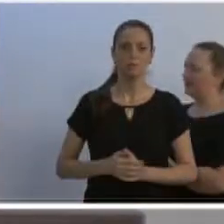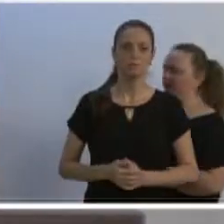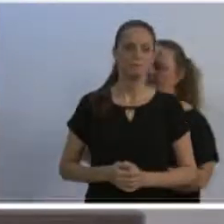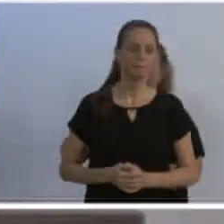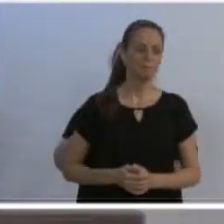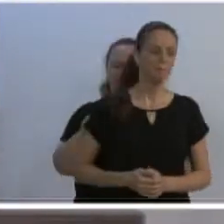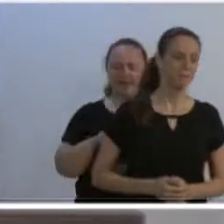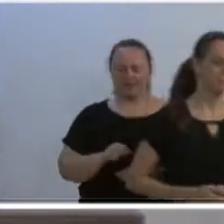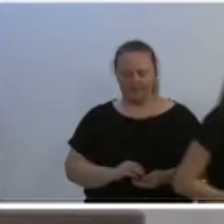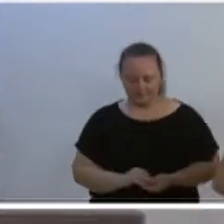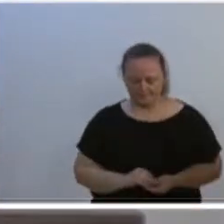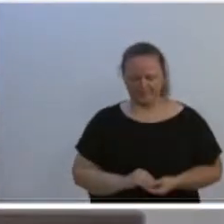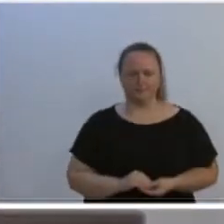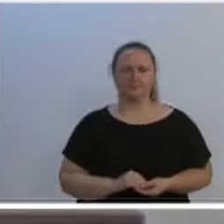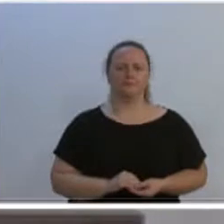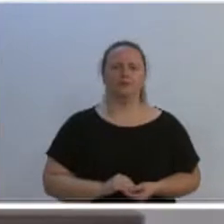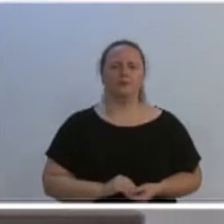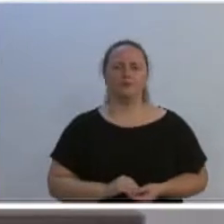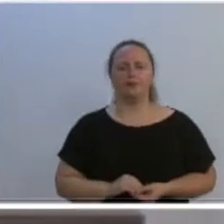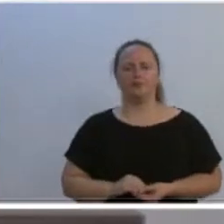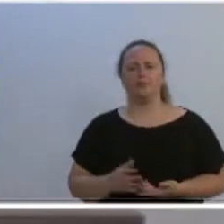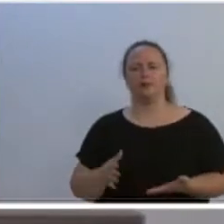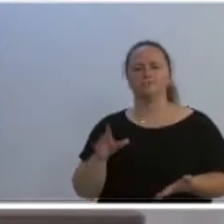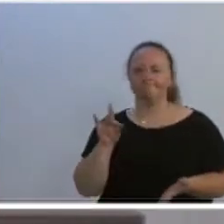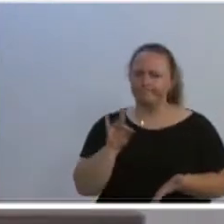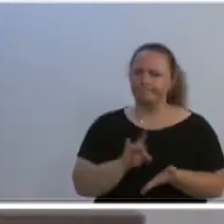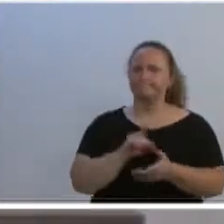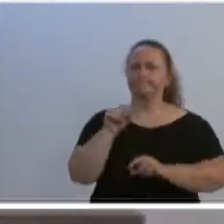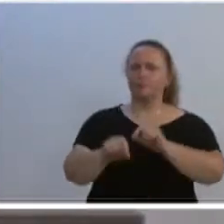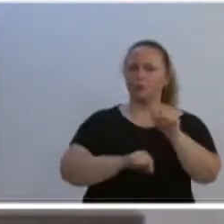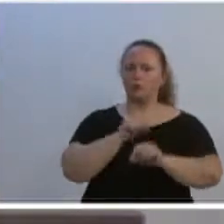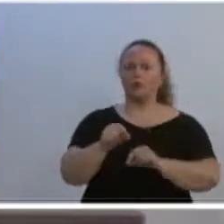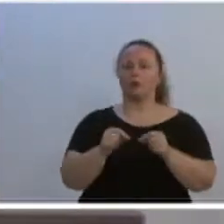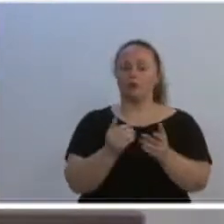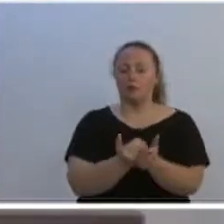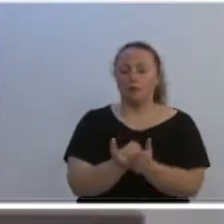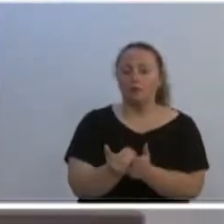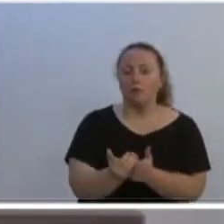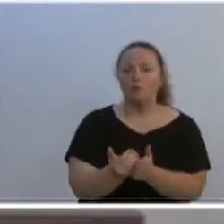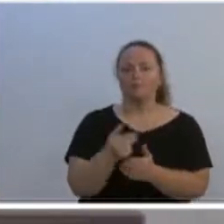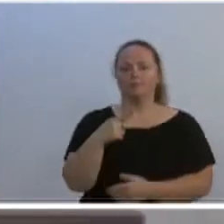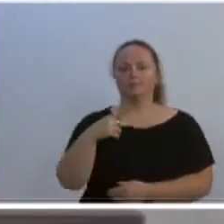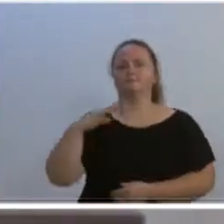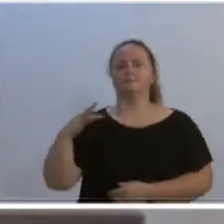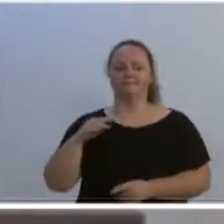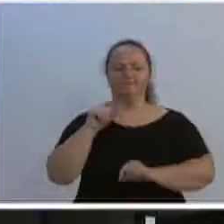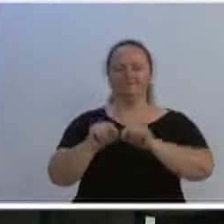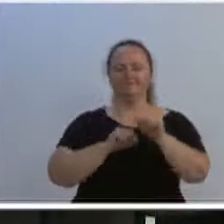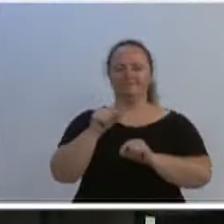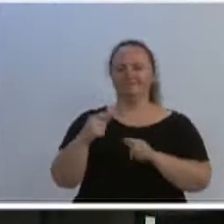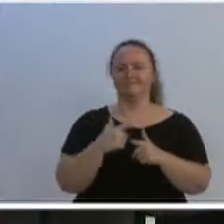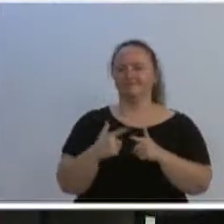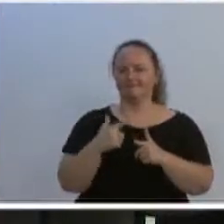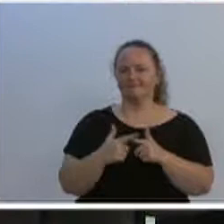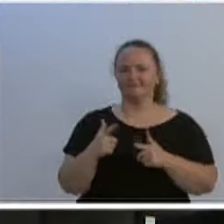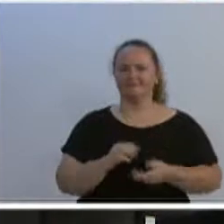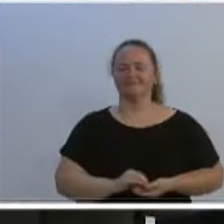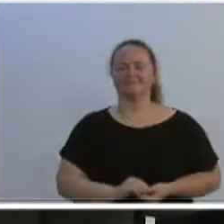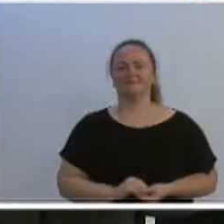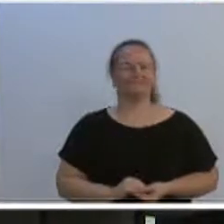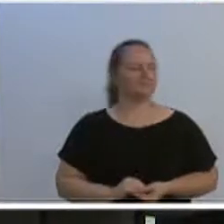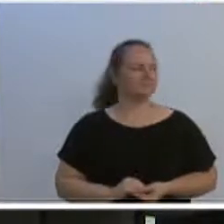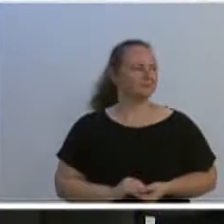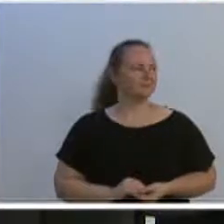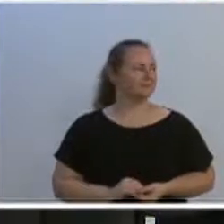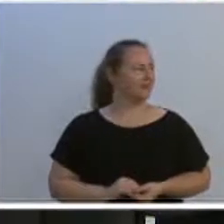realidade do que o governo do Partido dos Trabalhadores deixou como herança no nosso país. Ouço aí a parte. Vereador Ricardo Alba em a parte, logo em